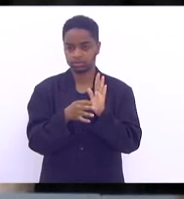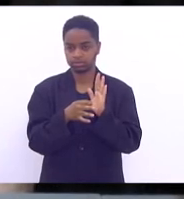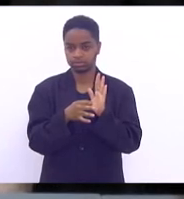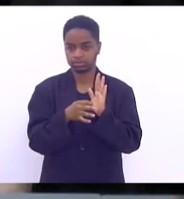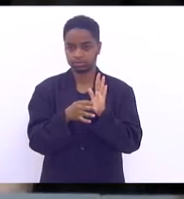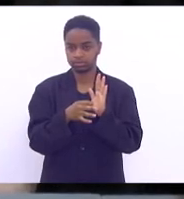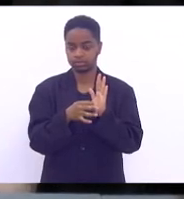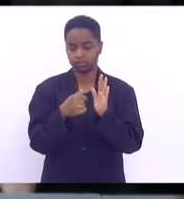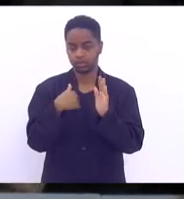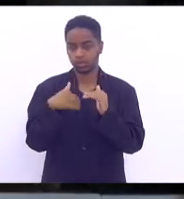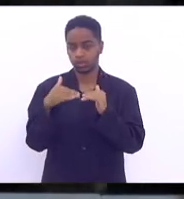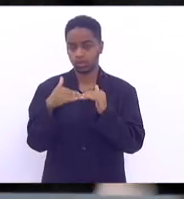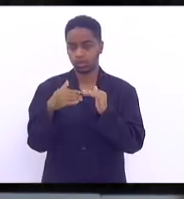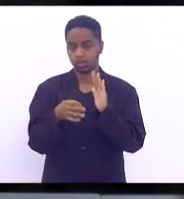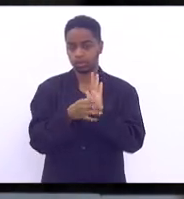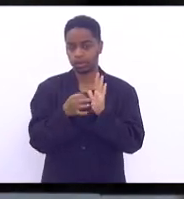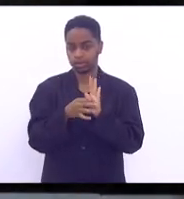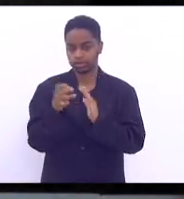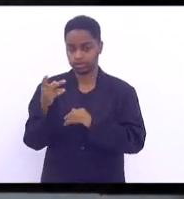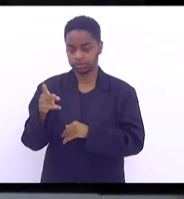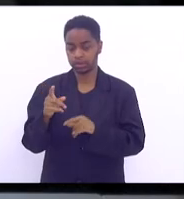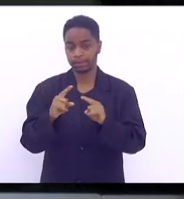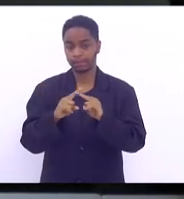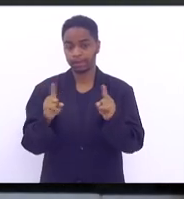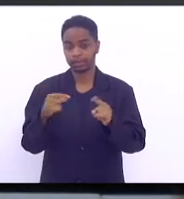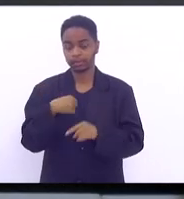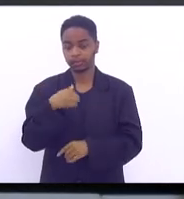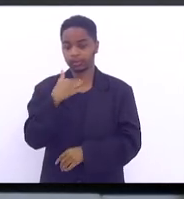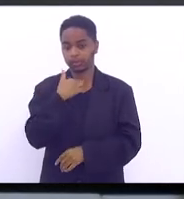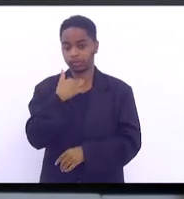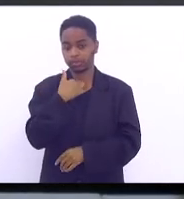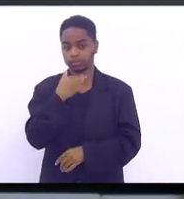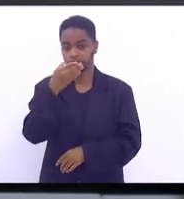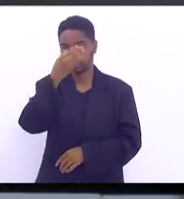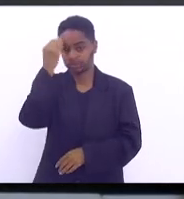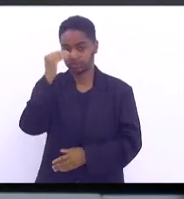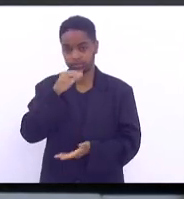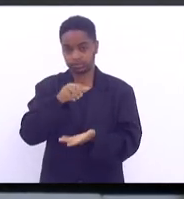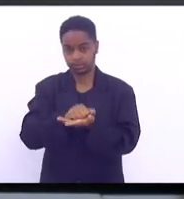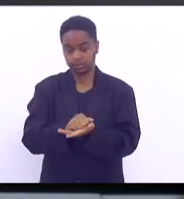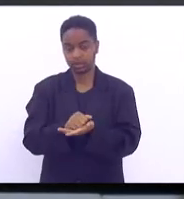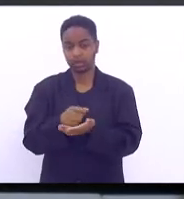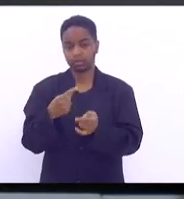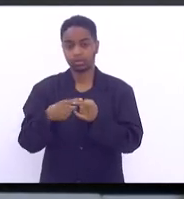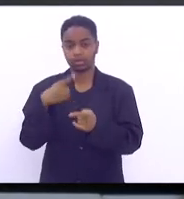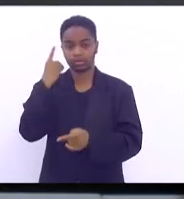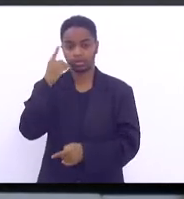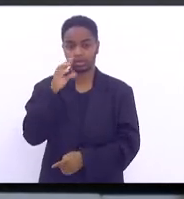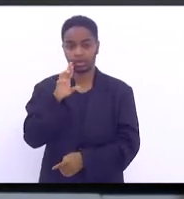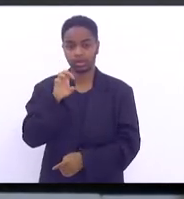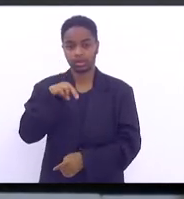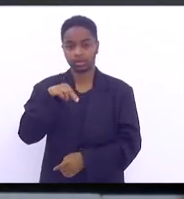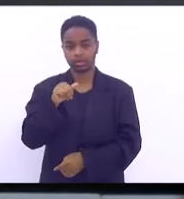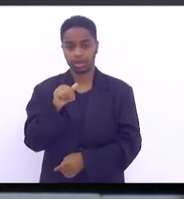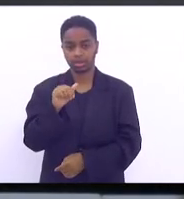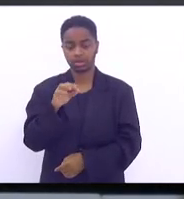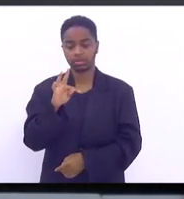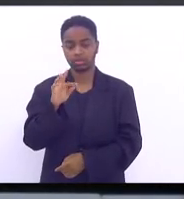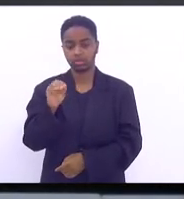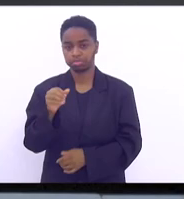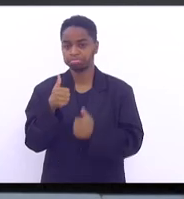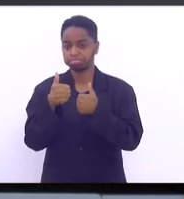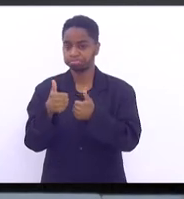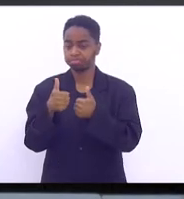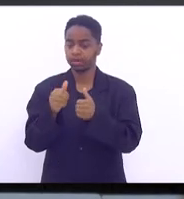de Vossa Excelência, mas não posso deixar de registrar que o deputado Renato Miranda foi muito feliz a apresentar